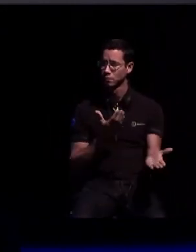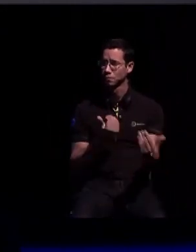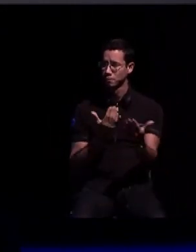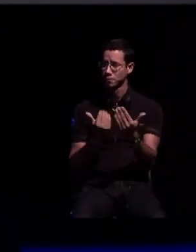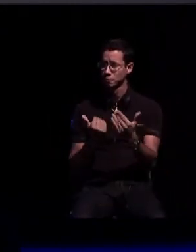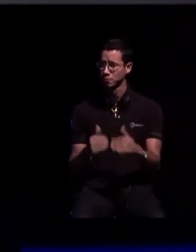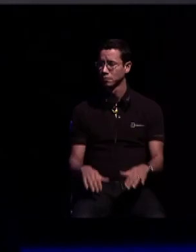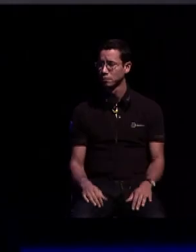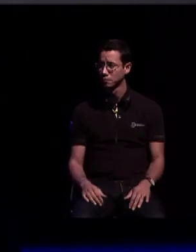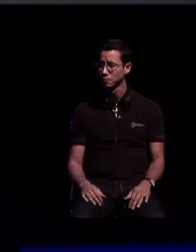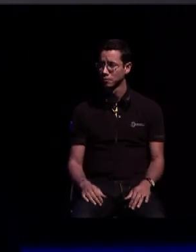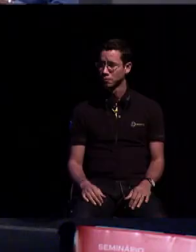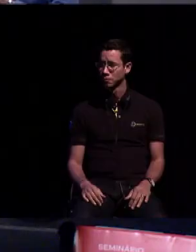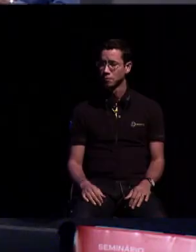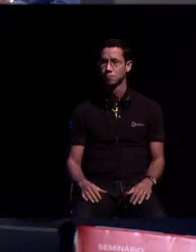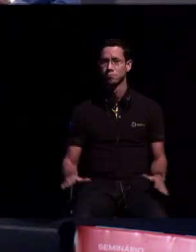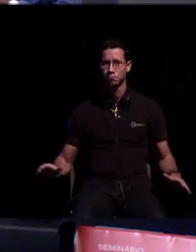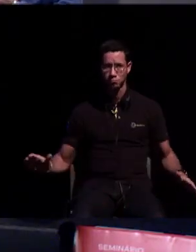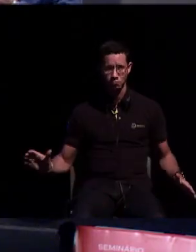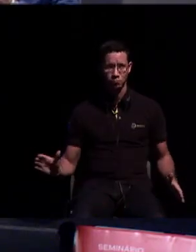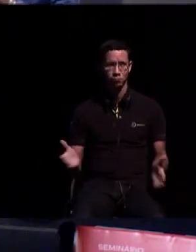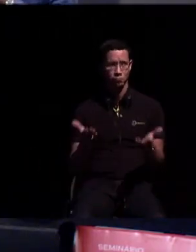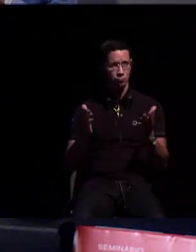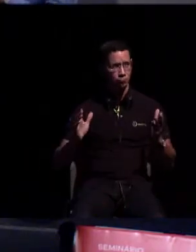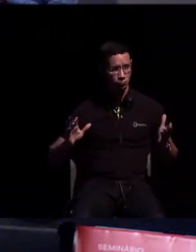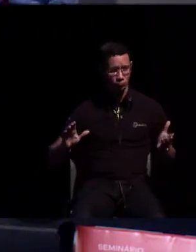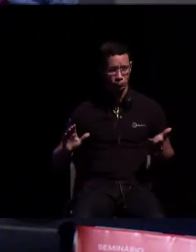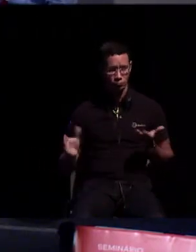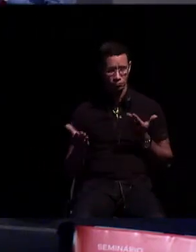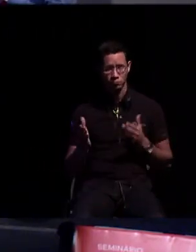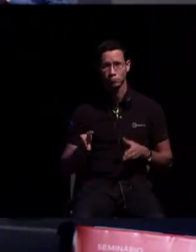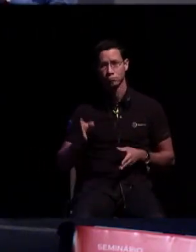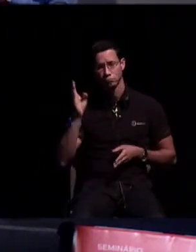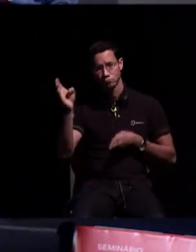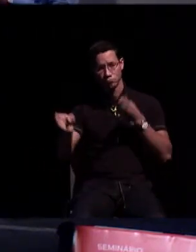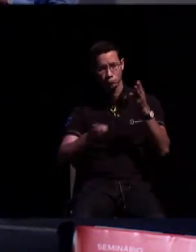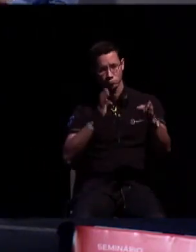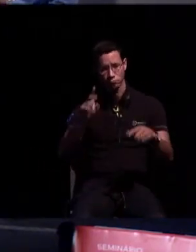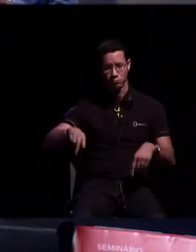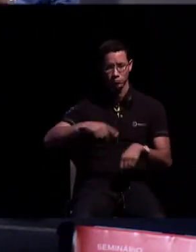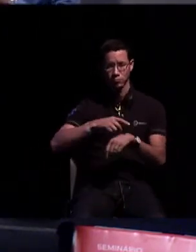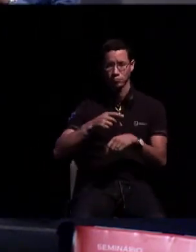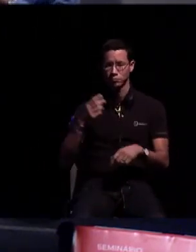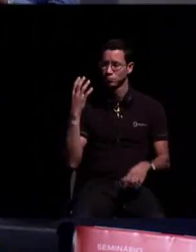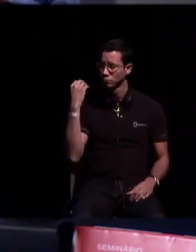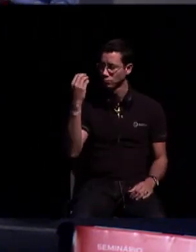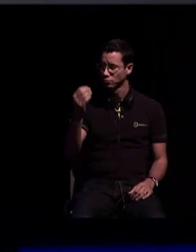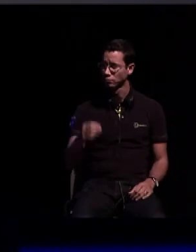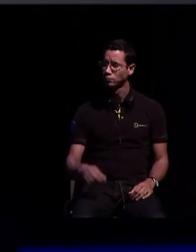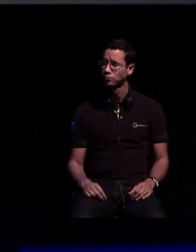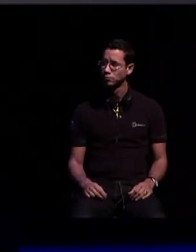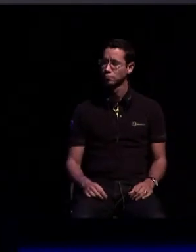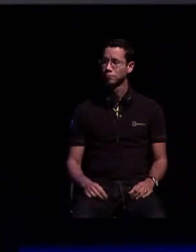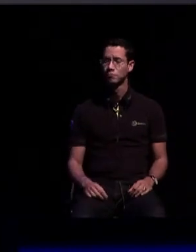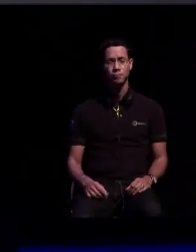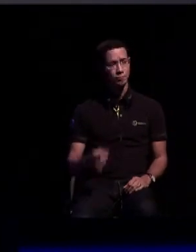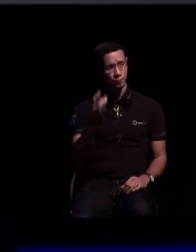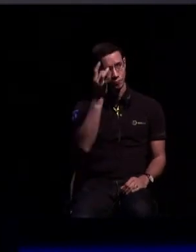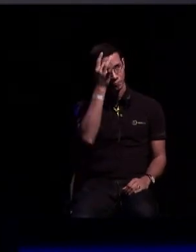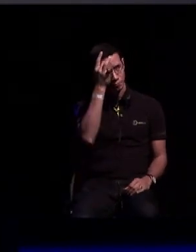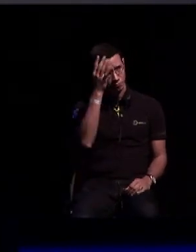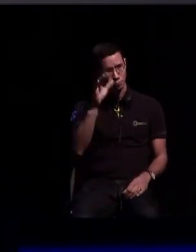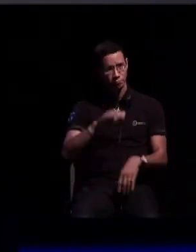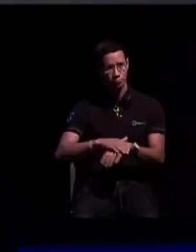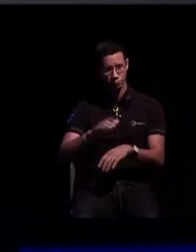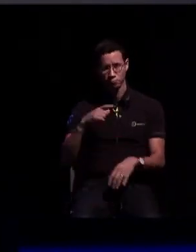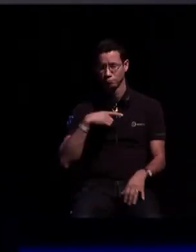são, enfim, estimulados a ir a outros países e tudo. Obviamente, claro, tem muito mais facilidade para